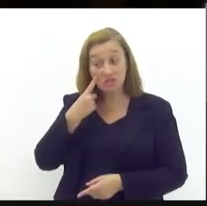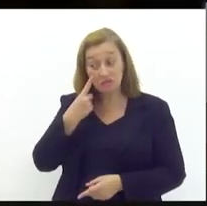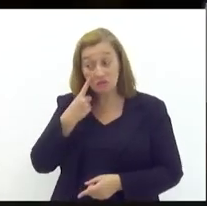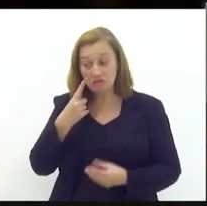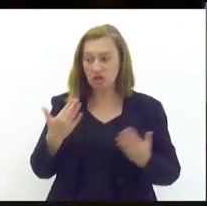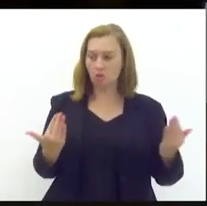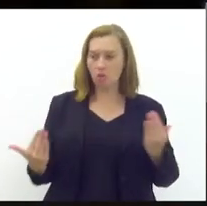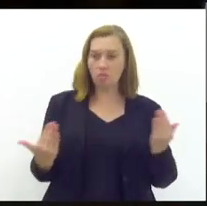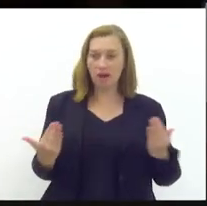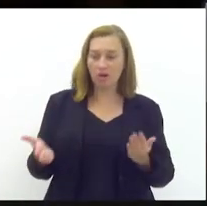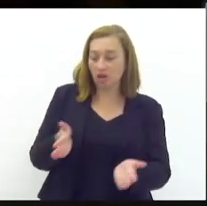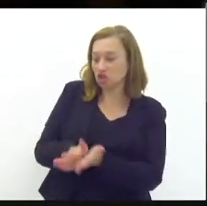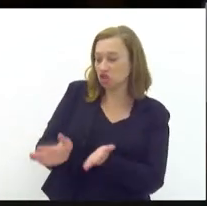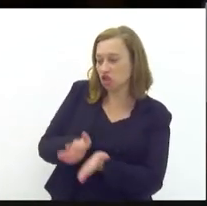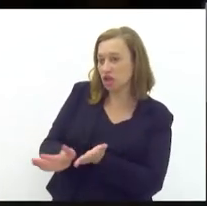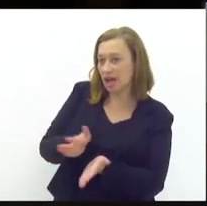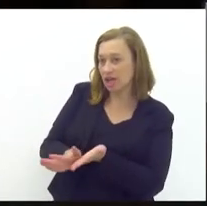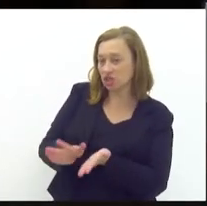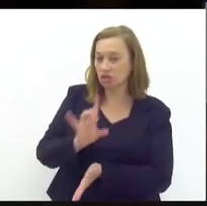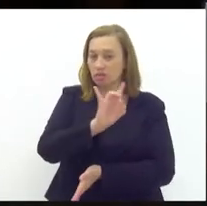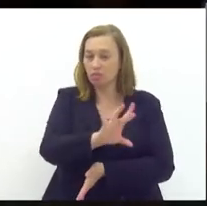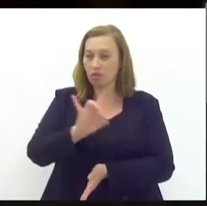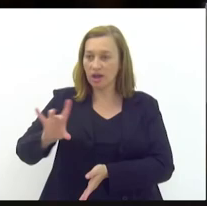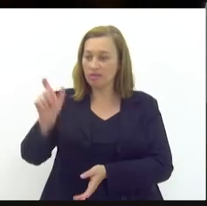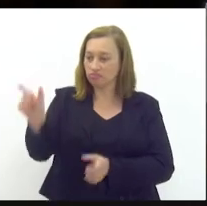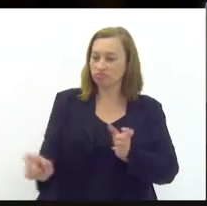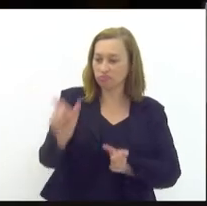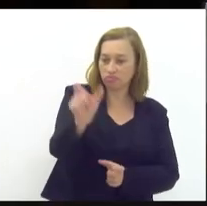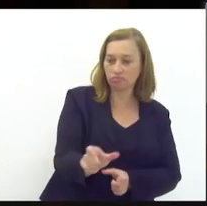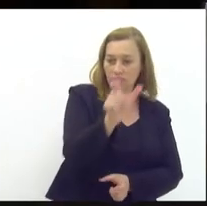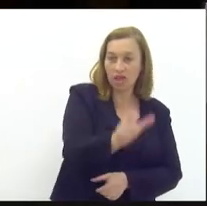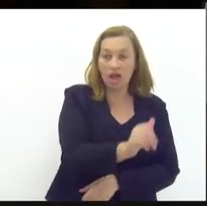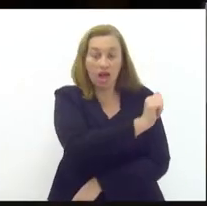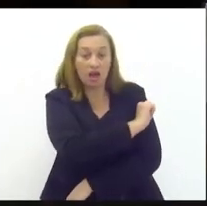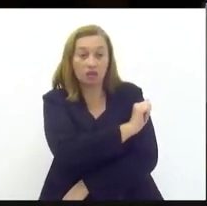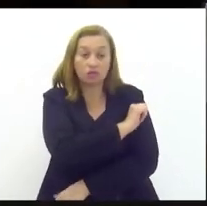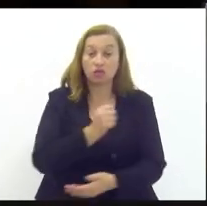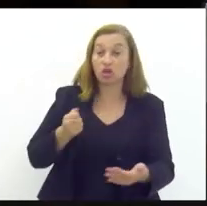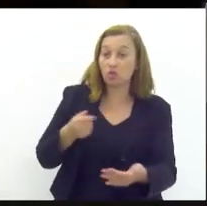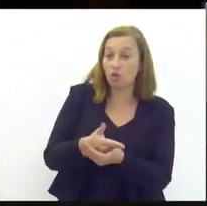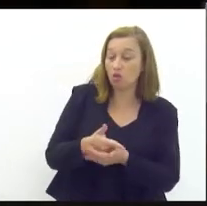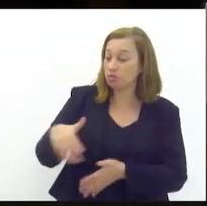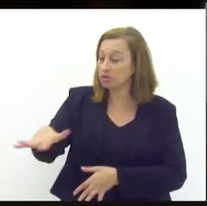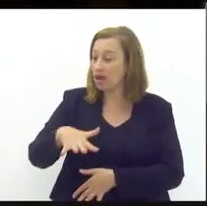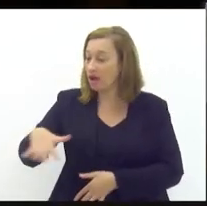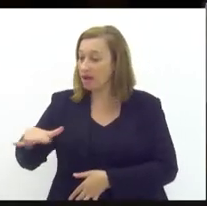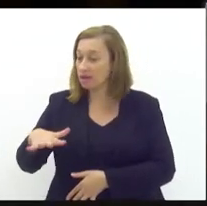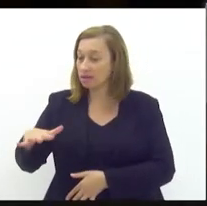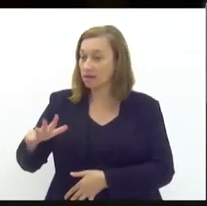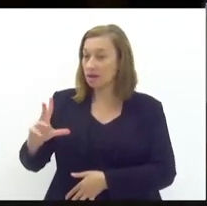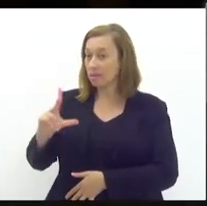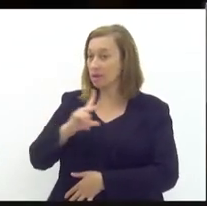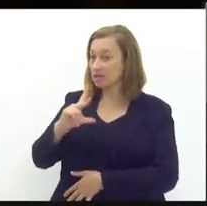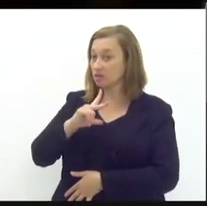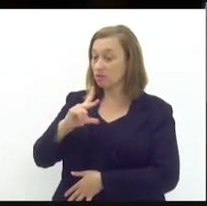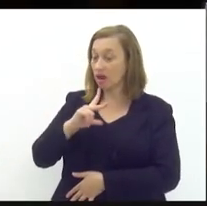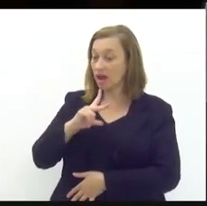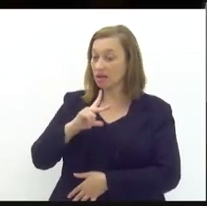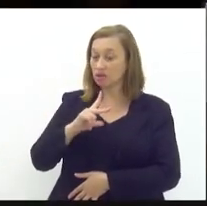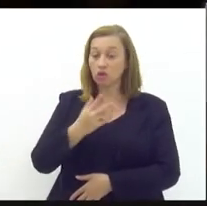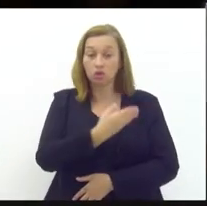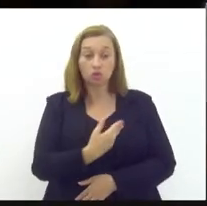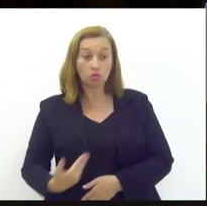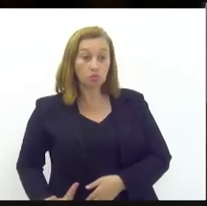que a gente gasta em investimento por aluno e foi ver que que eu compro no mundo privado eu compro uma escola até pior a gente se engana